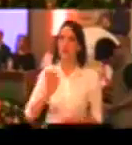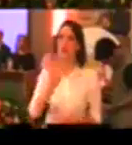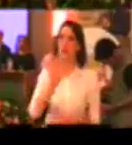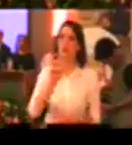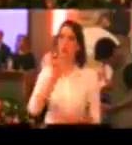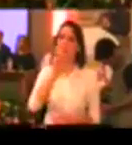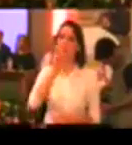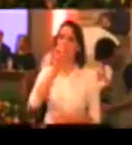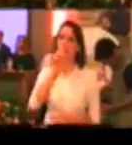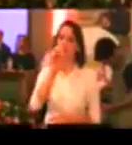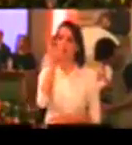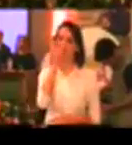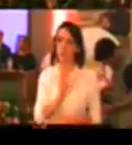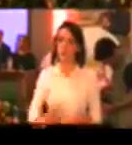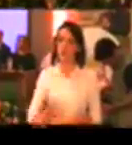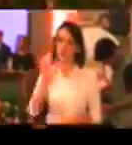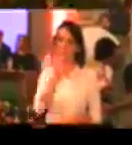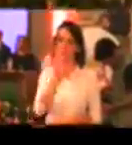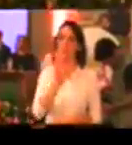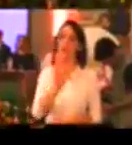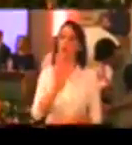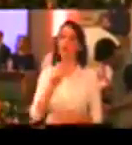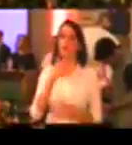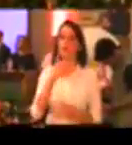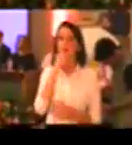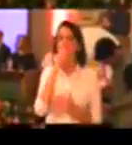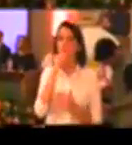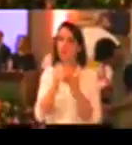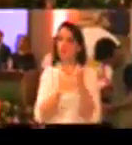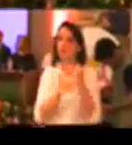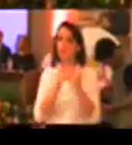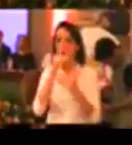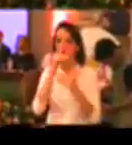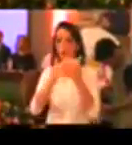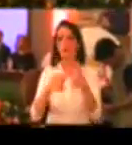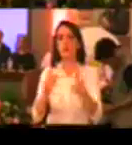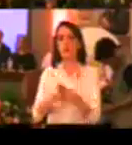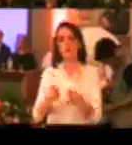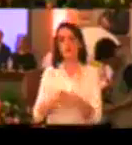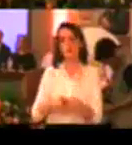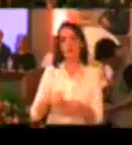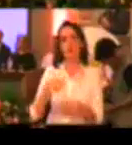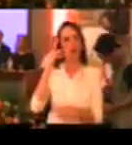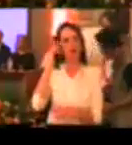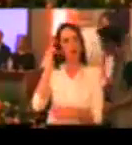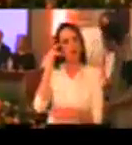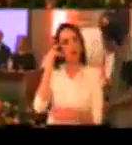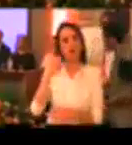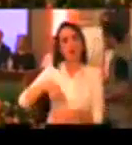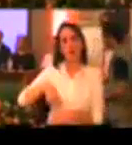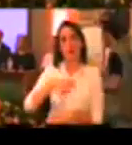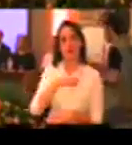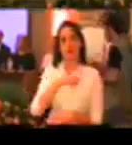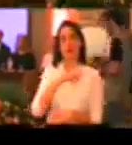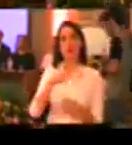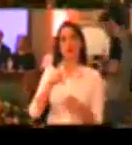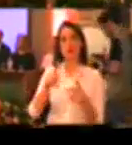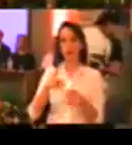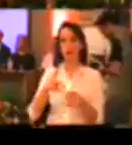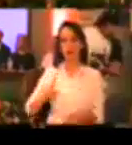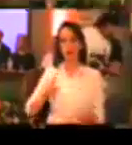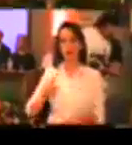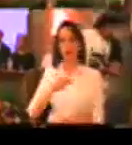somente 50 no Brasil, mas esse número vem crescendo, pois é natural que o serviço público